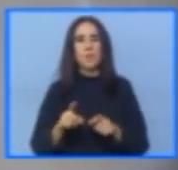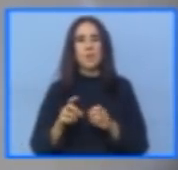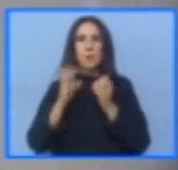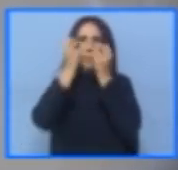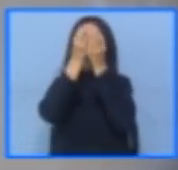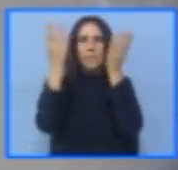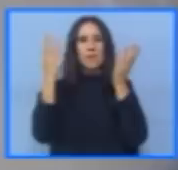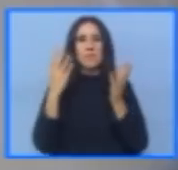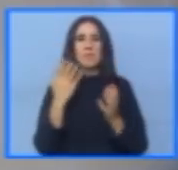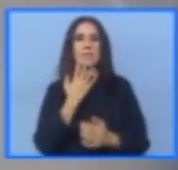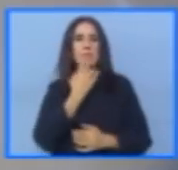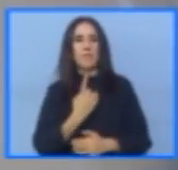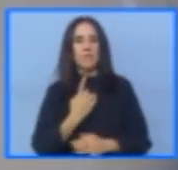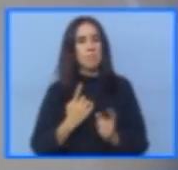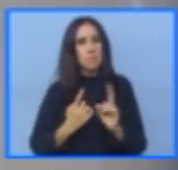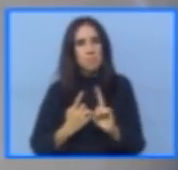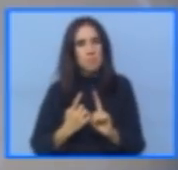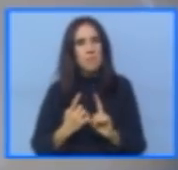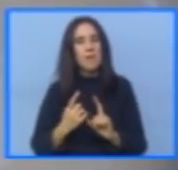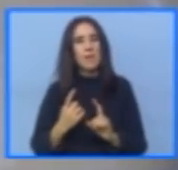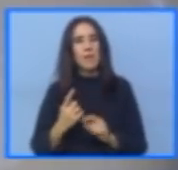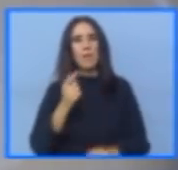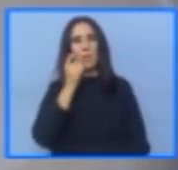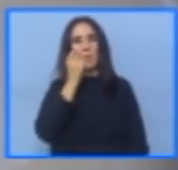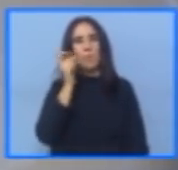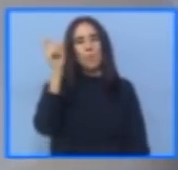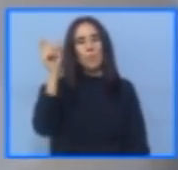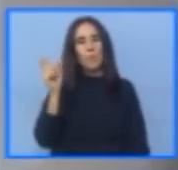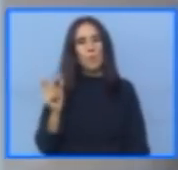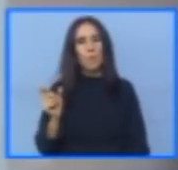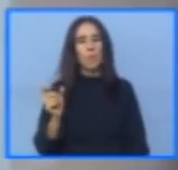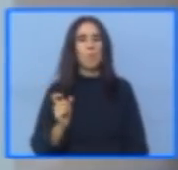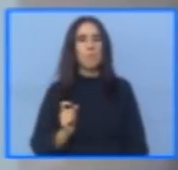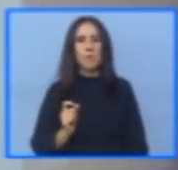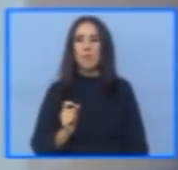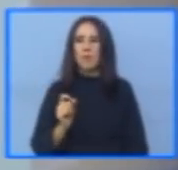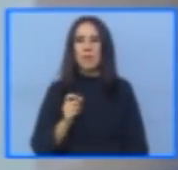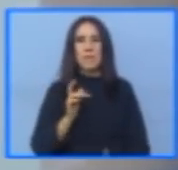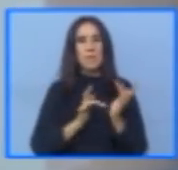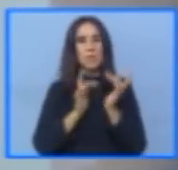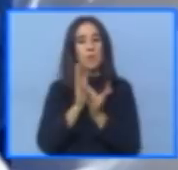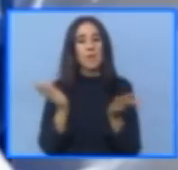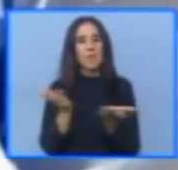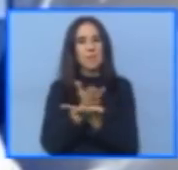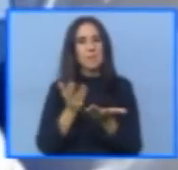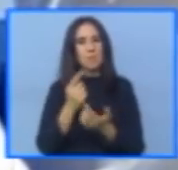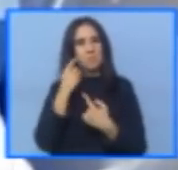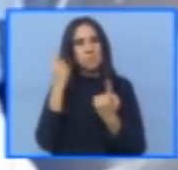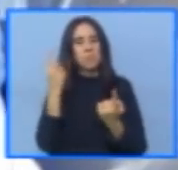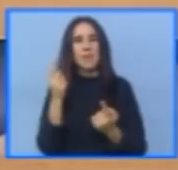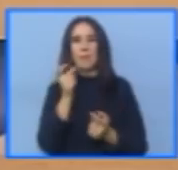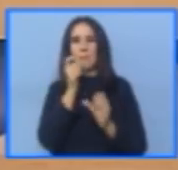profeta selfie, mas é um homem que se define pela relação que tem com Cristo. Ele é a voz